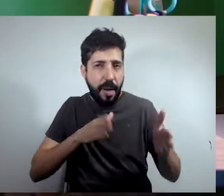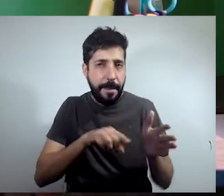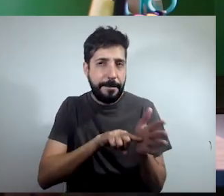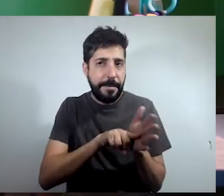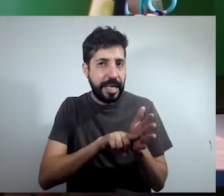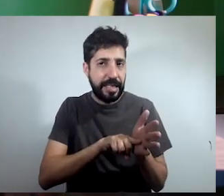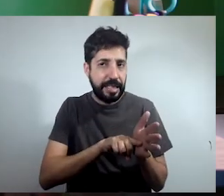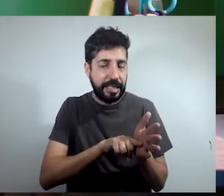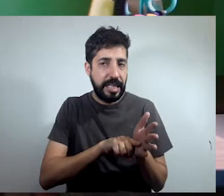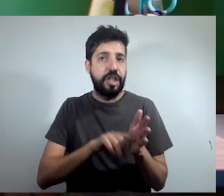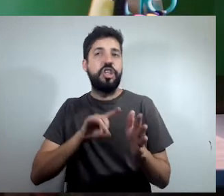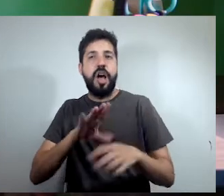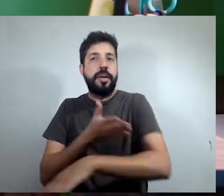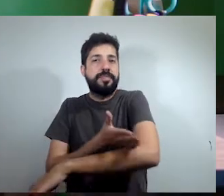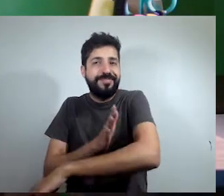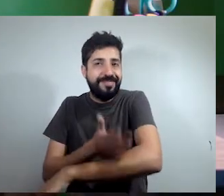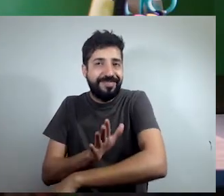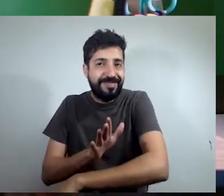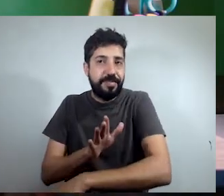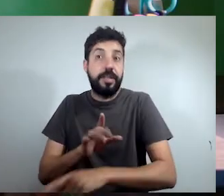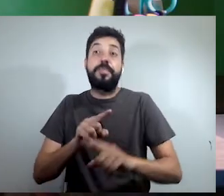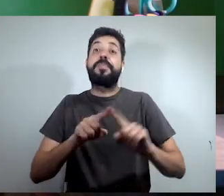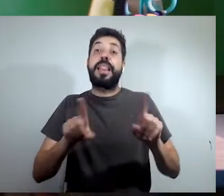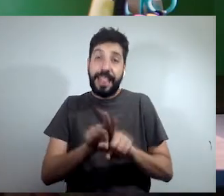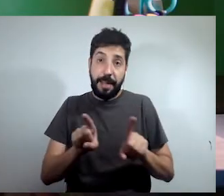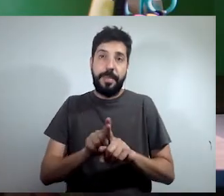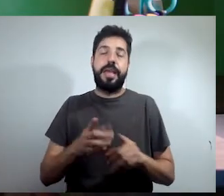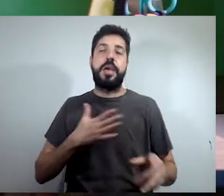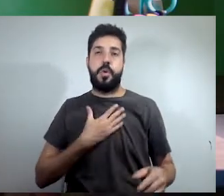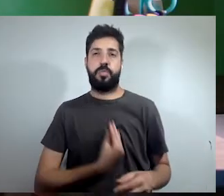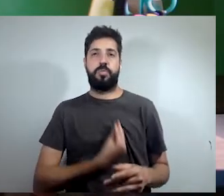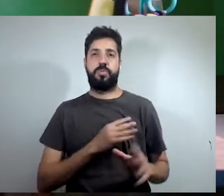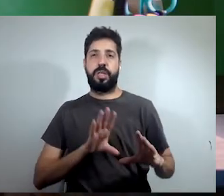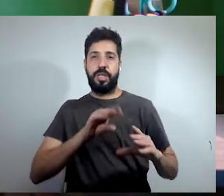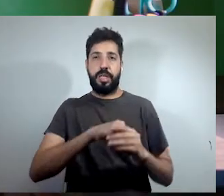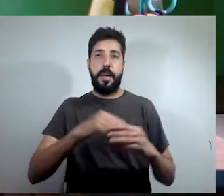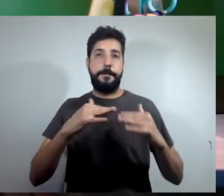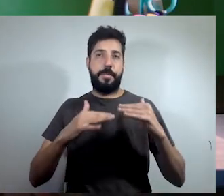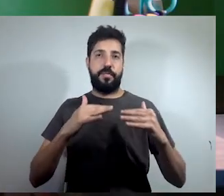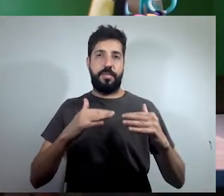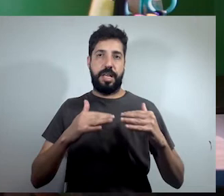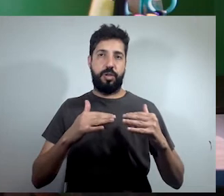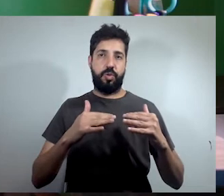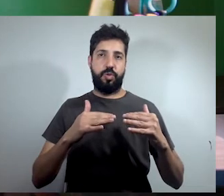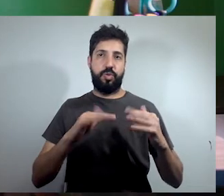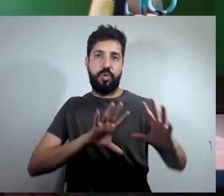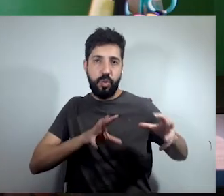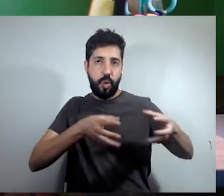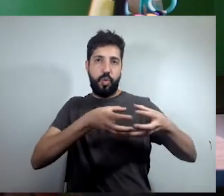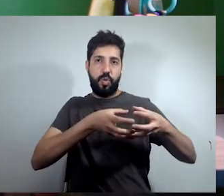pesquiso, eu não só coloco em prática, mas eu faço parte desse movimento de uma